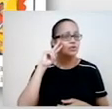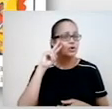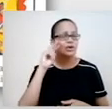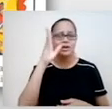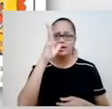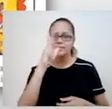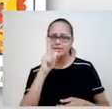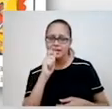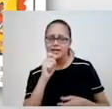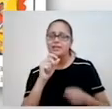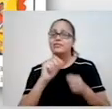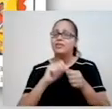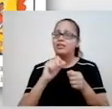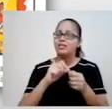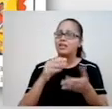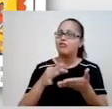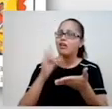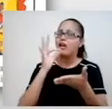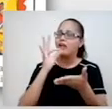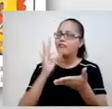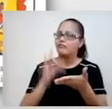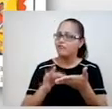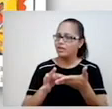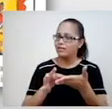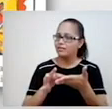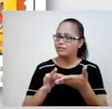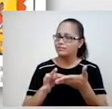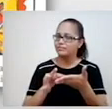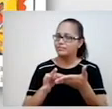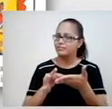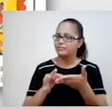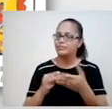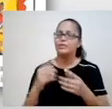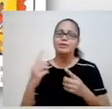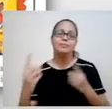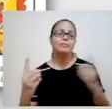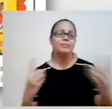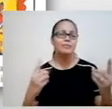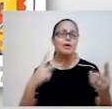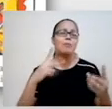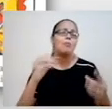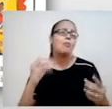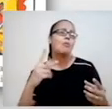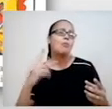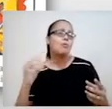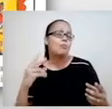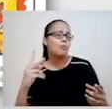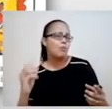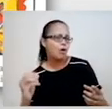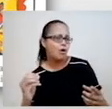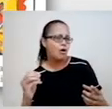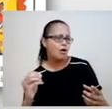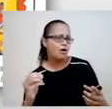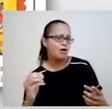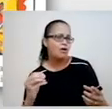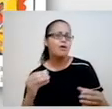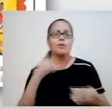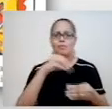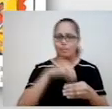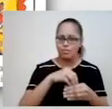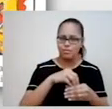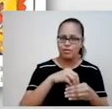E essa história das galinhas fazendo café, né? Que uma chega para outra e fala popopó, popô e coisa e tal.